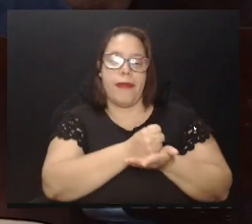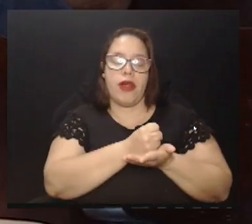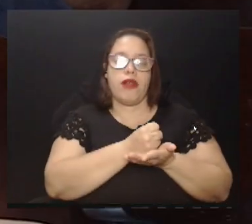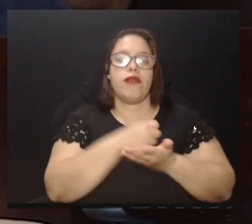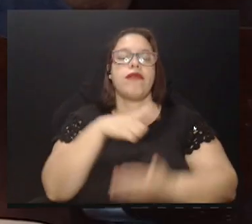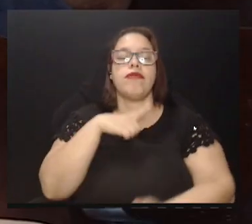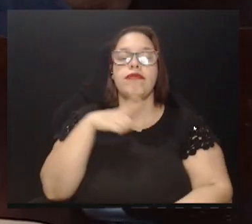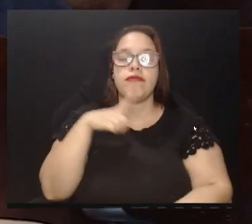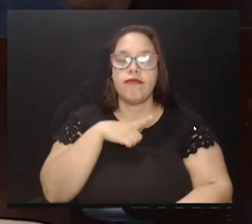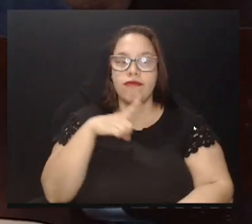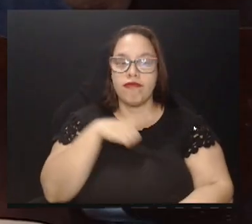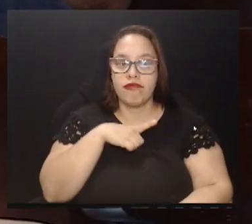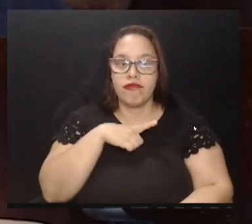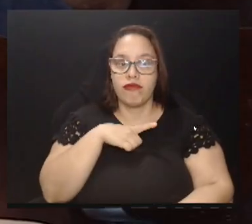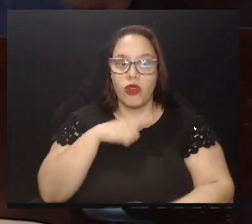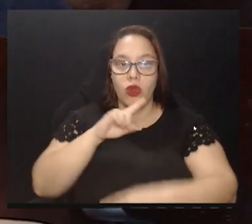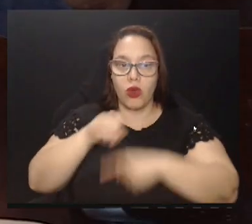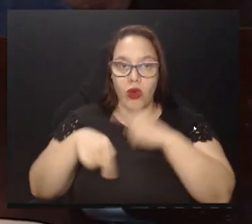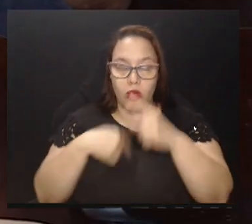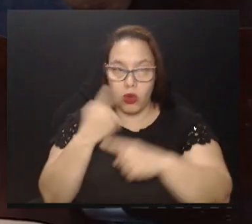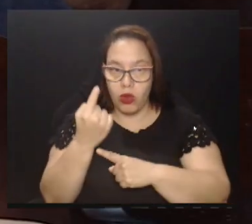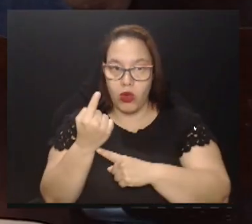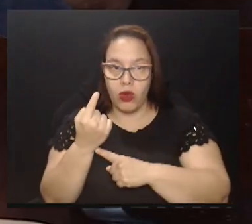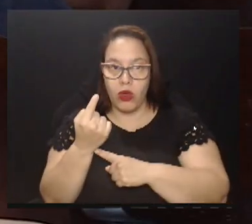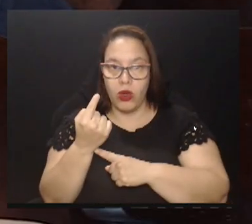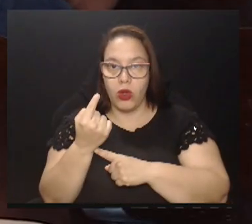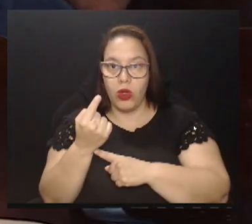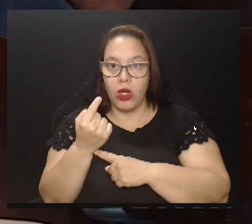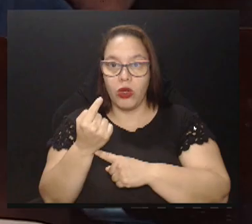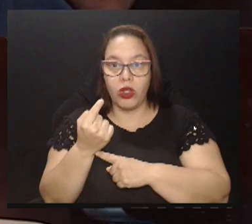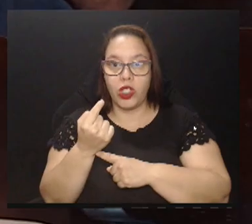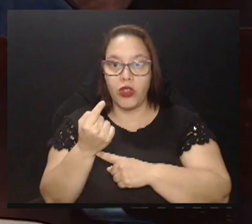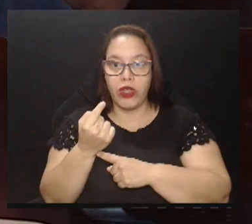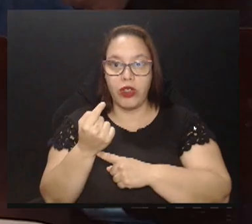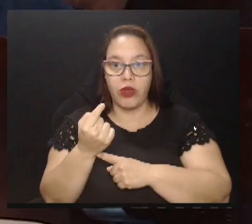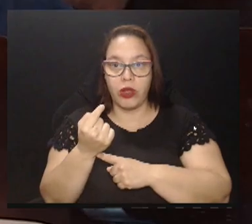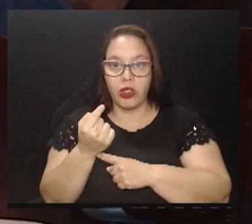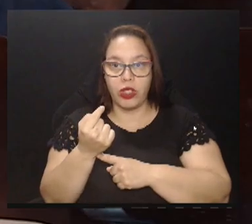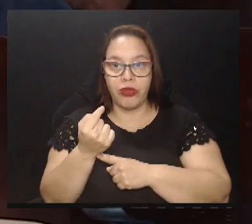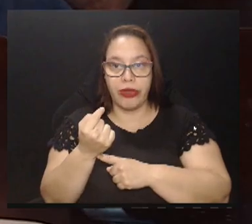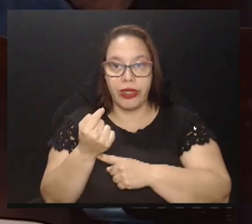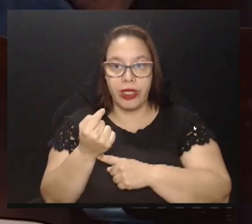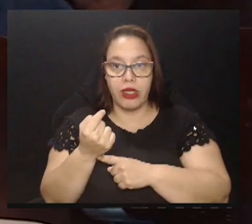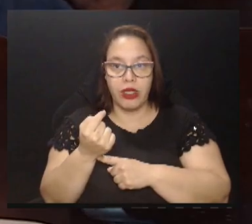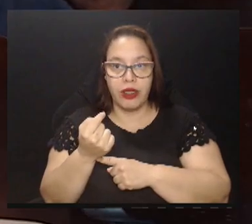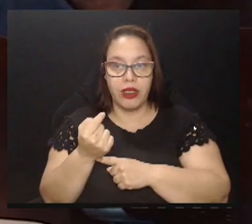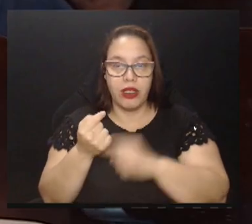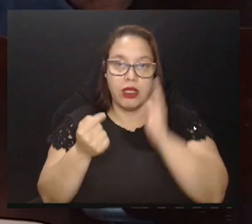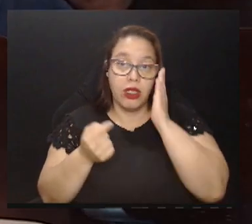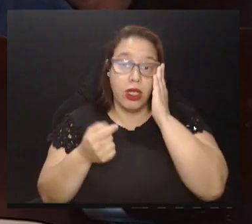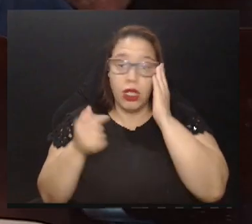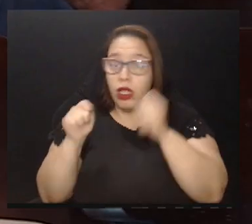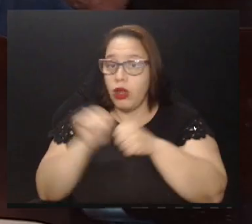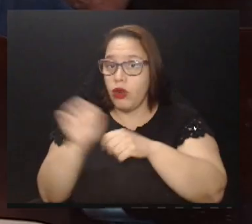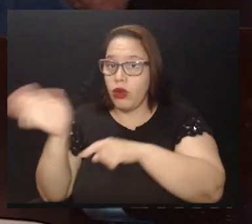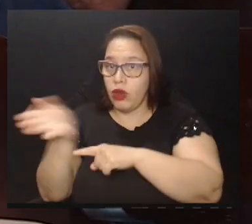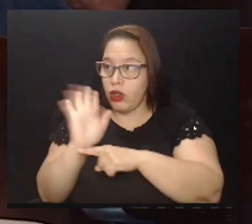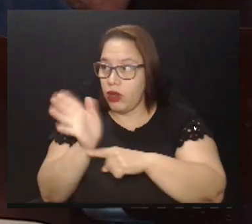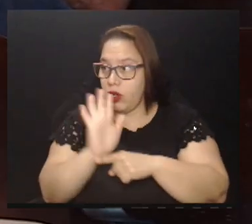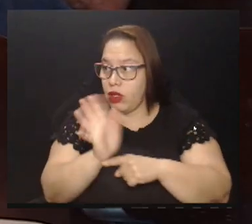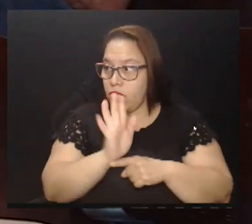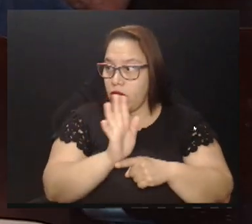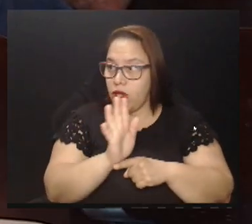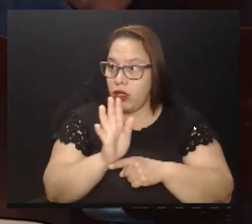sucesso, teria que ter sucesso nas 3 etapas. Então, assim, fazer um filme é uma arte de